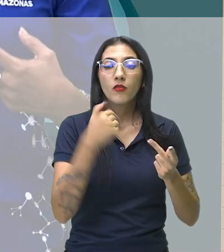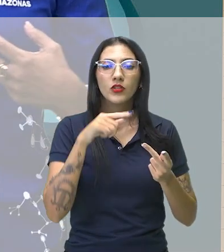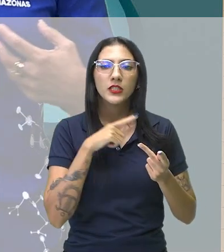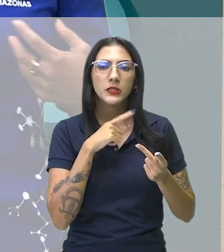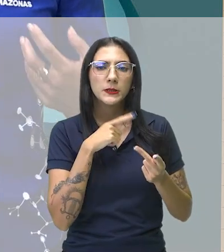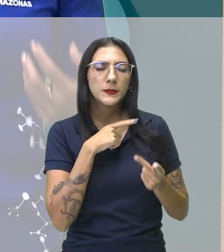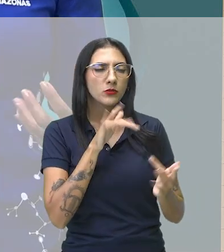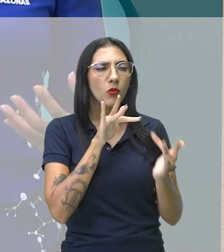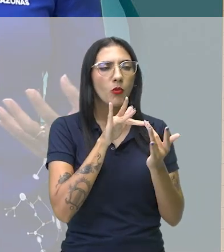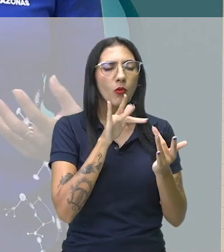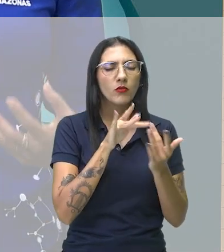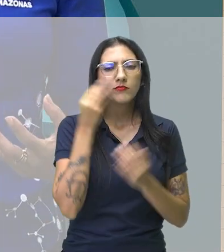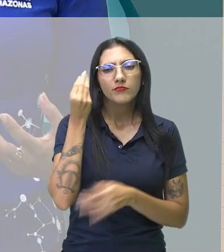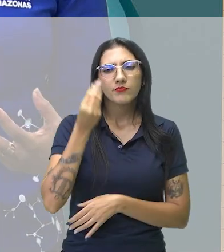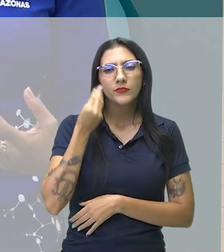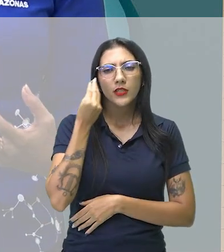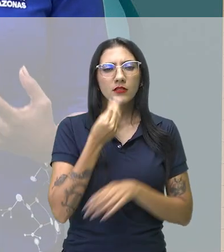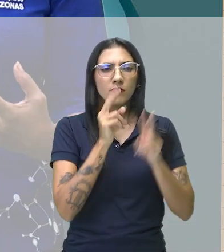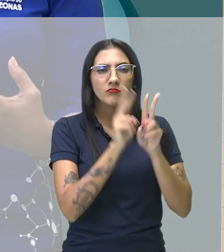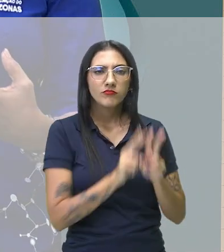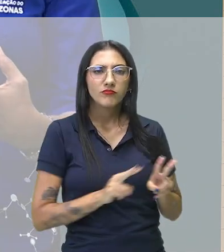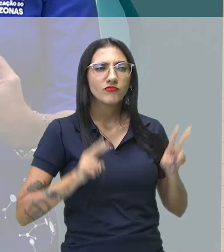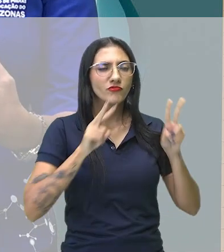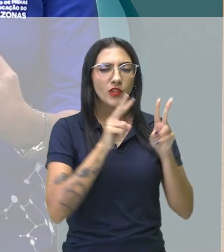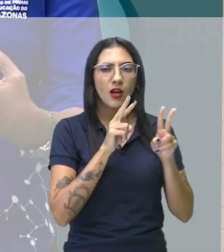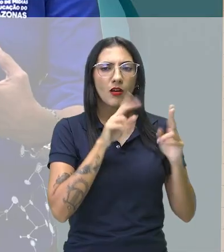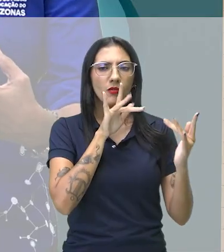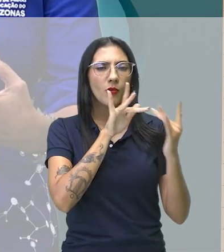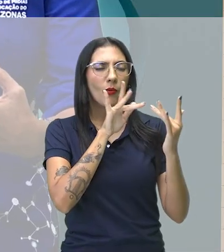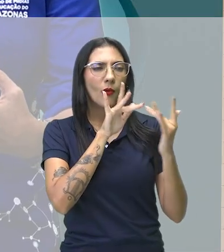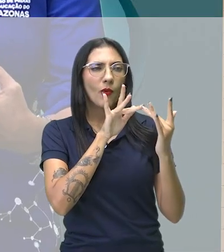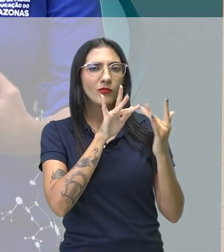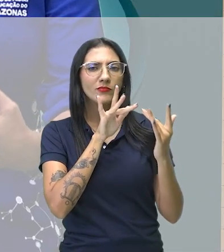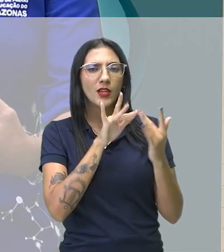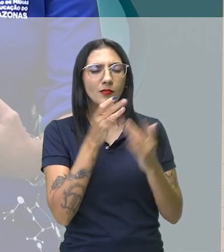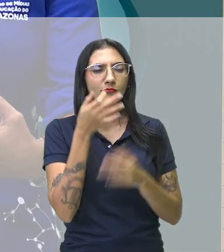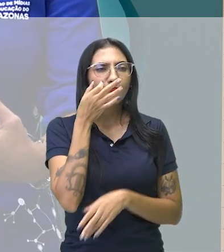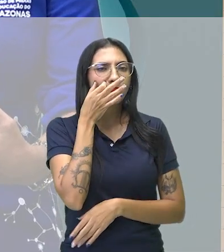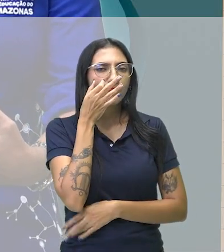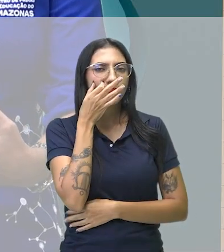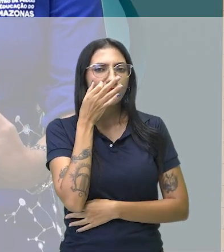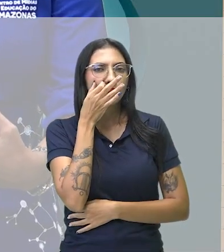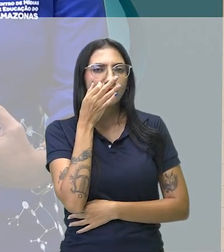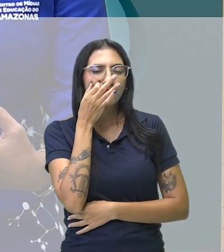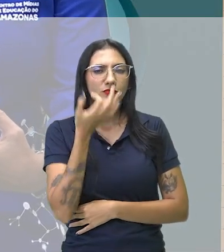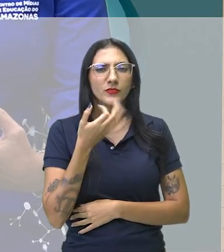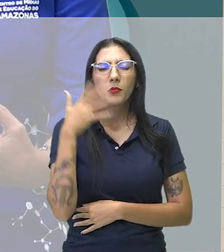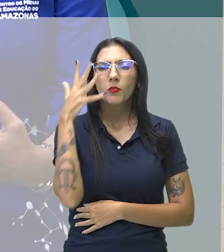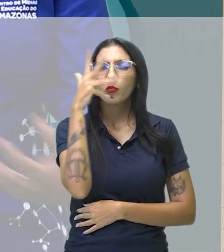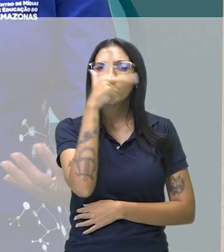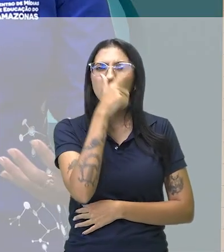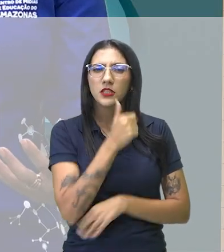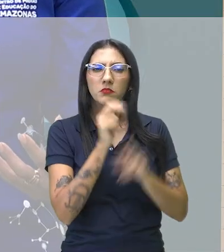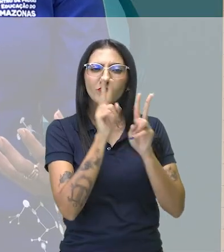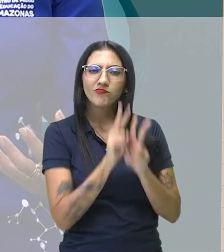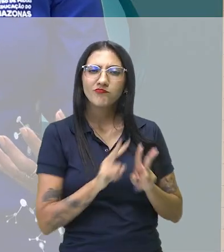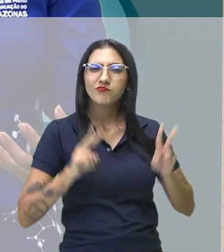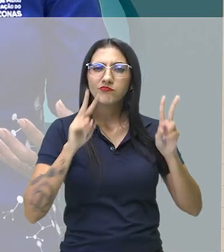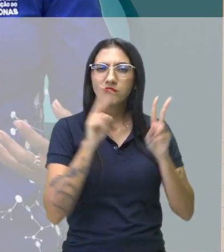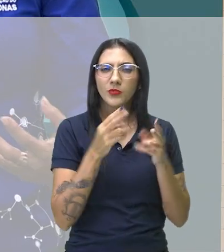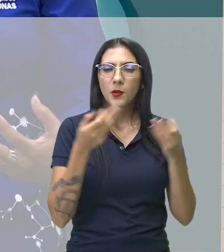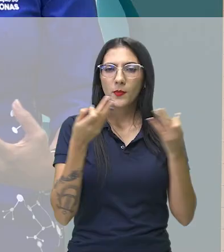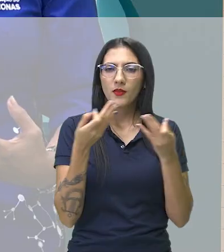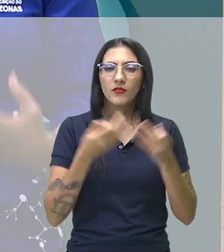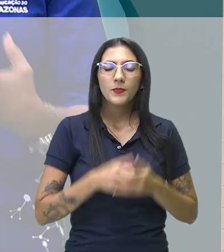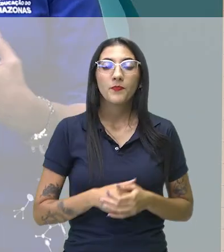uma experiência estética com aquela obra, ao apreciar, ao achar uma obra bonita